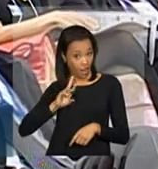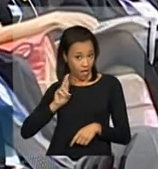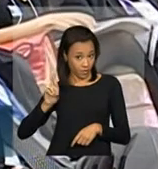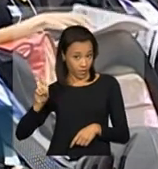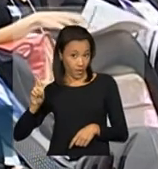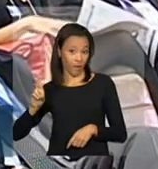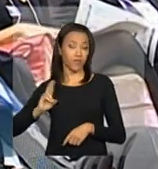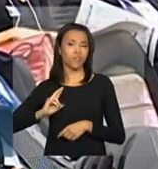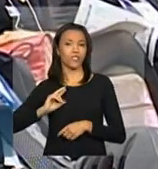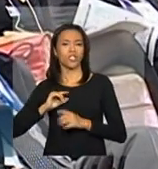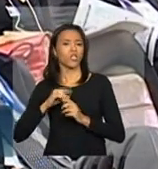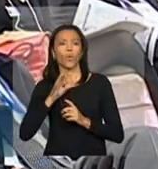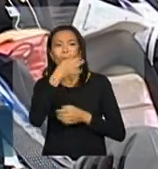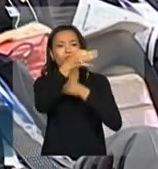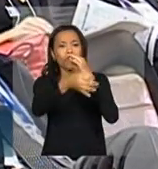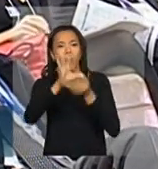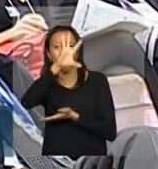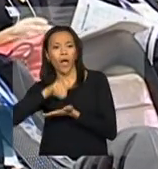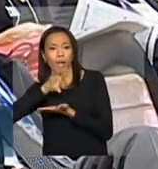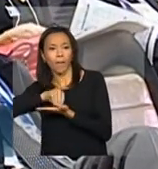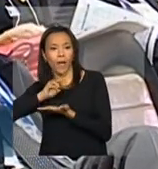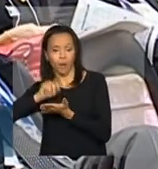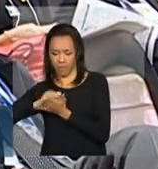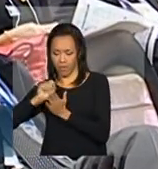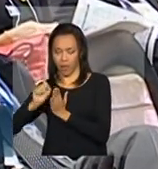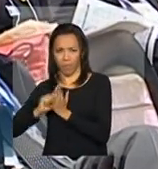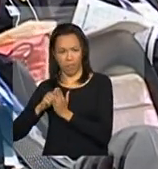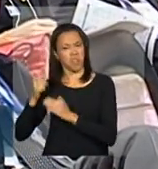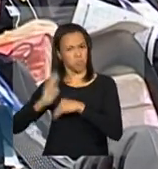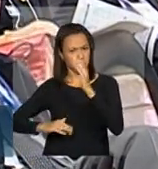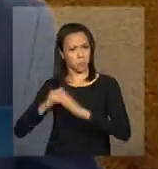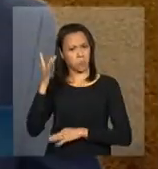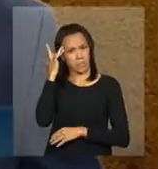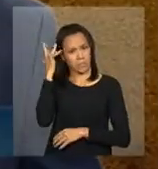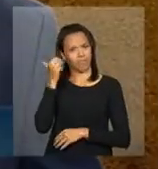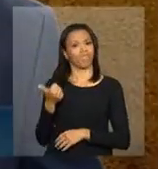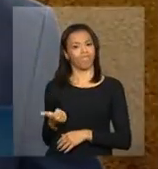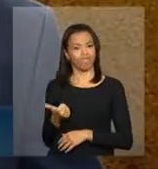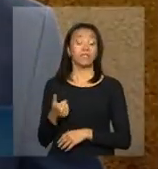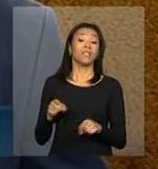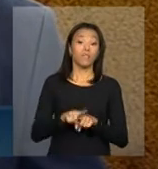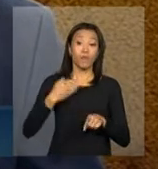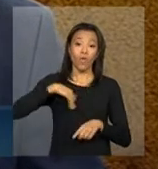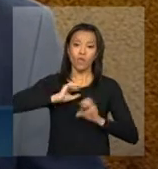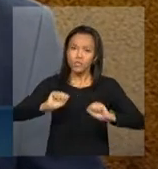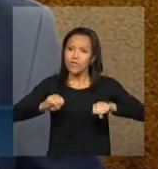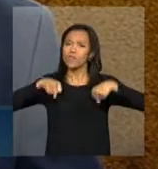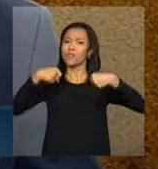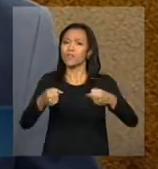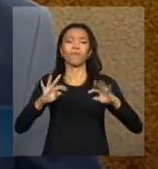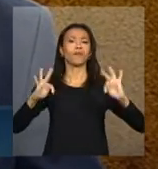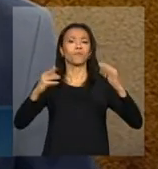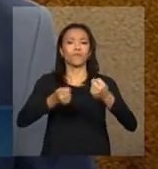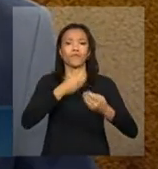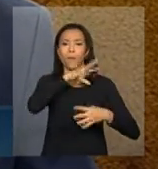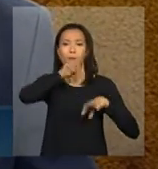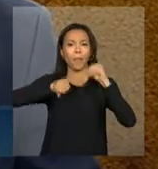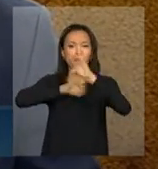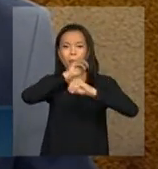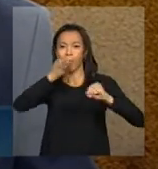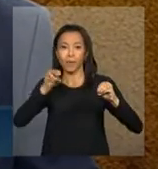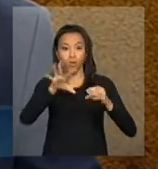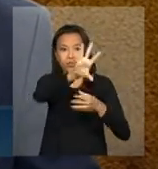fazerem a relatoria com muita dedicação e com muita competência, e vamos fazer todo o esforço possível para tudo que for falado aqui a gente